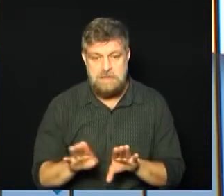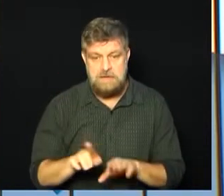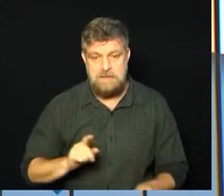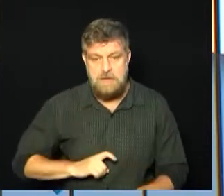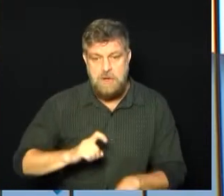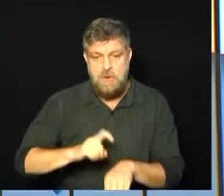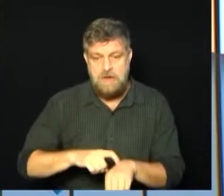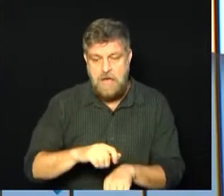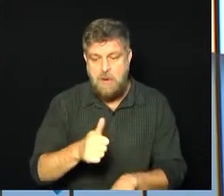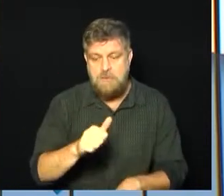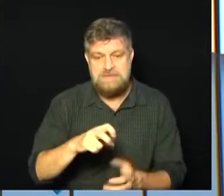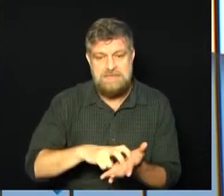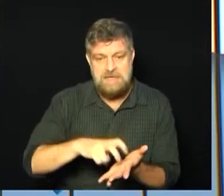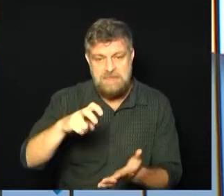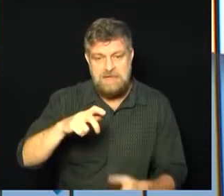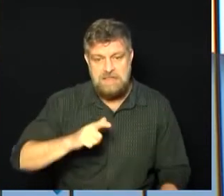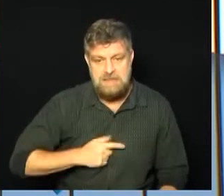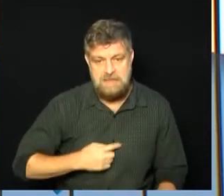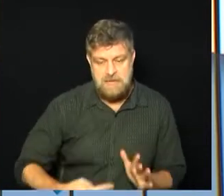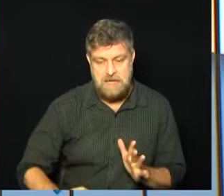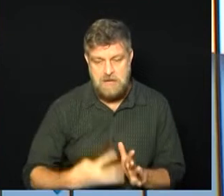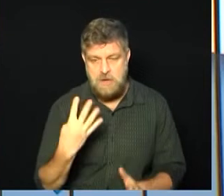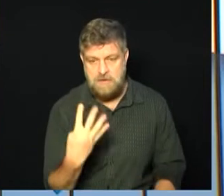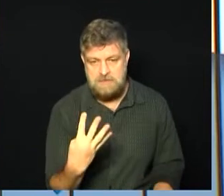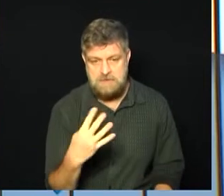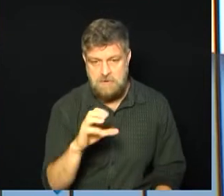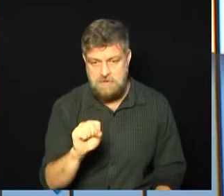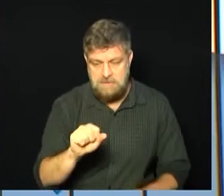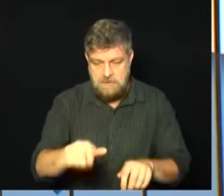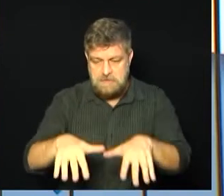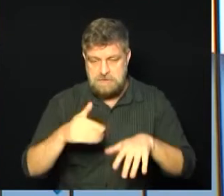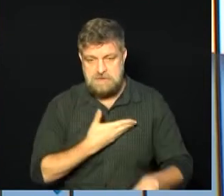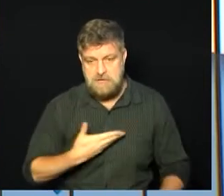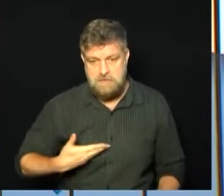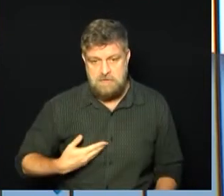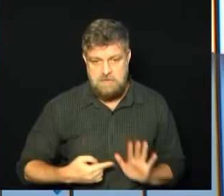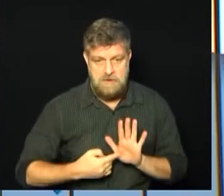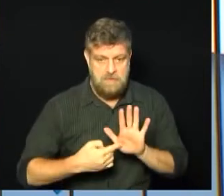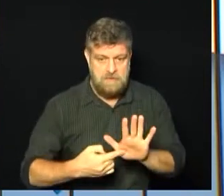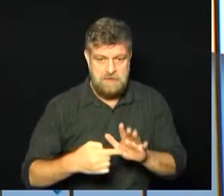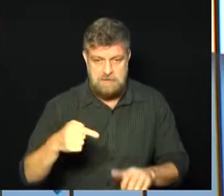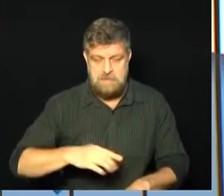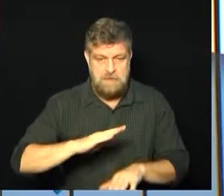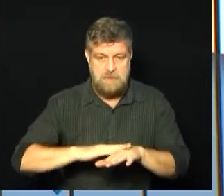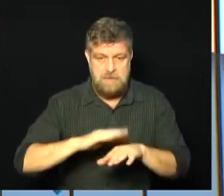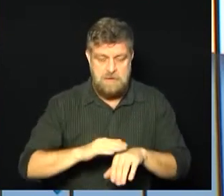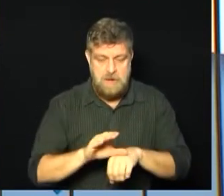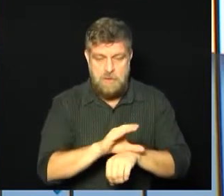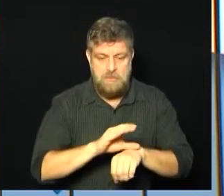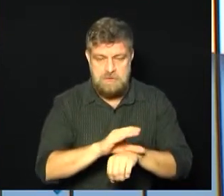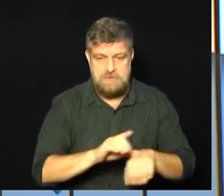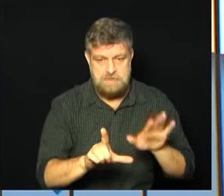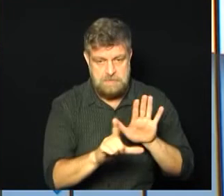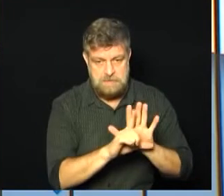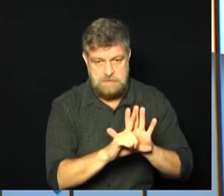partir das 11 horas da manhã, a 48ª audiência pública, que será realizada pela Comissão de Constituição